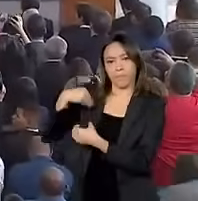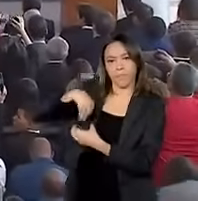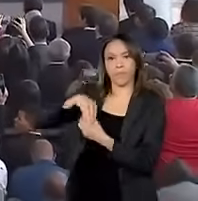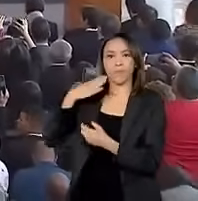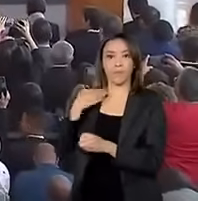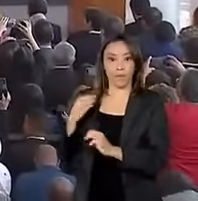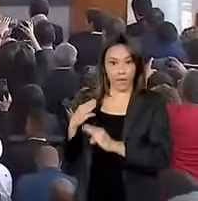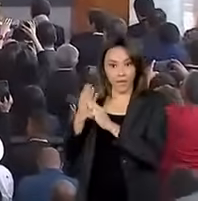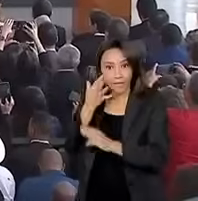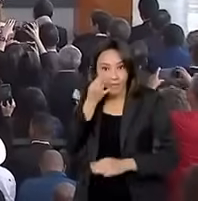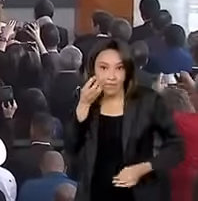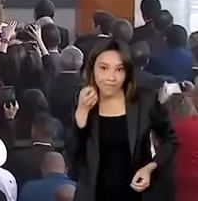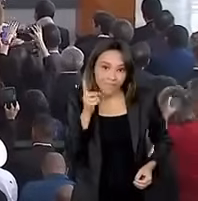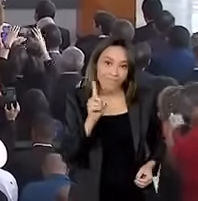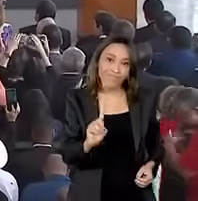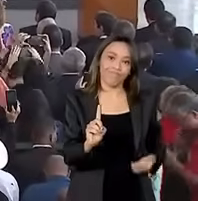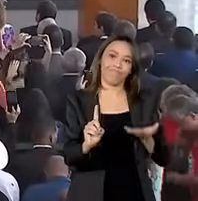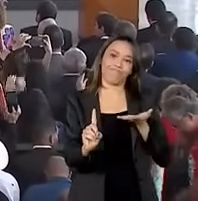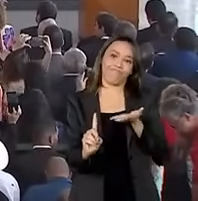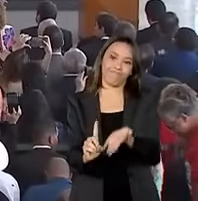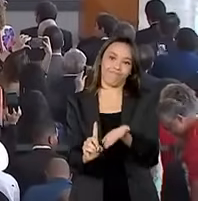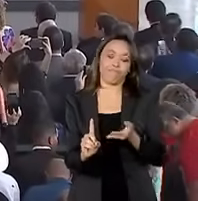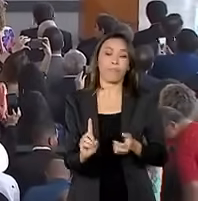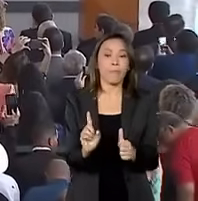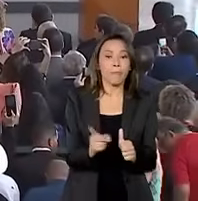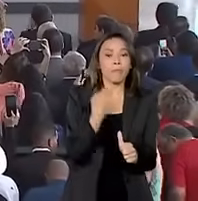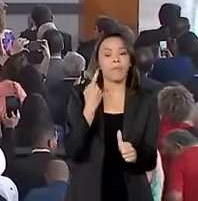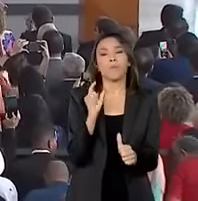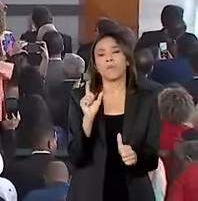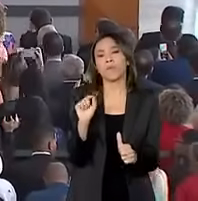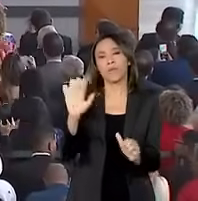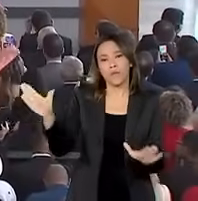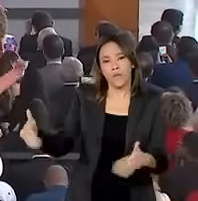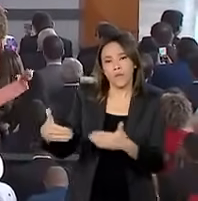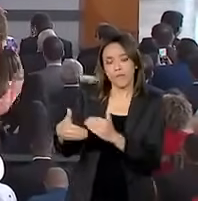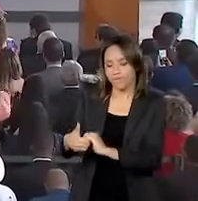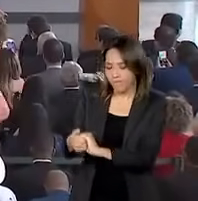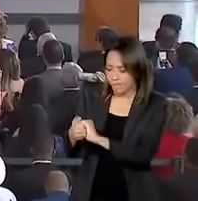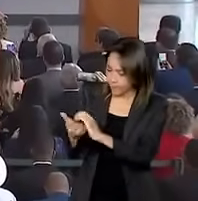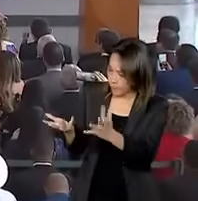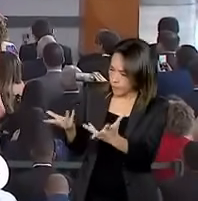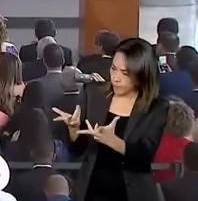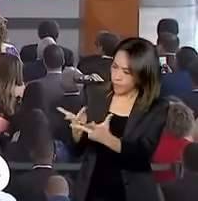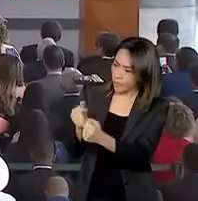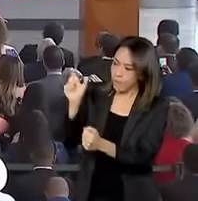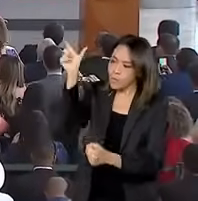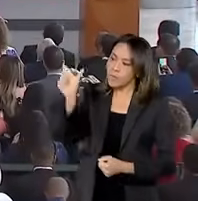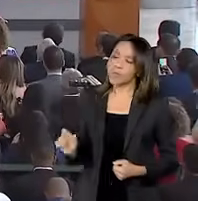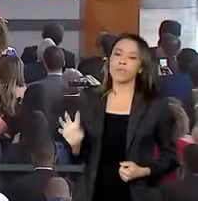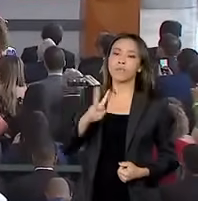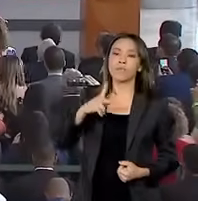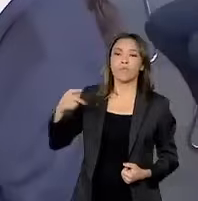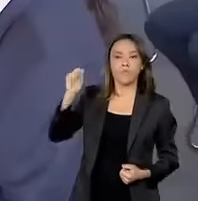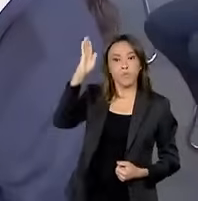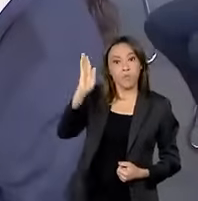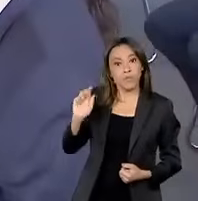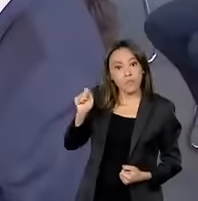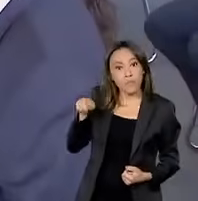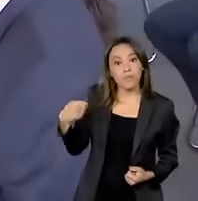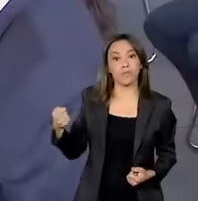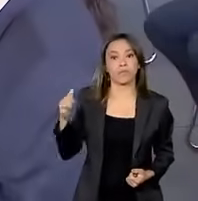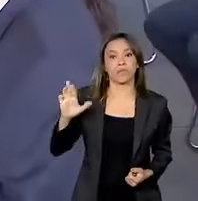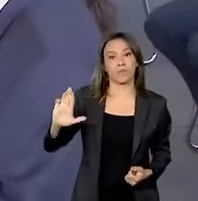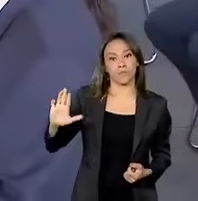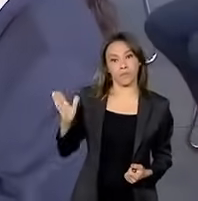nesse evento. Gostaria inicialmente de saudar o excelentíssimo senhor presidente da República, Luiz Inácio Lula da